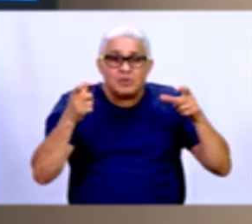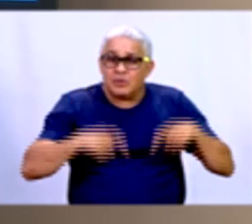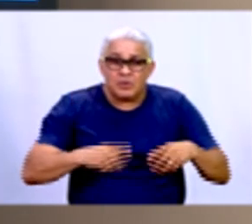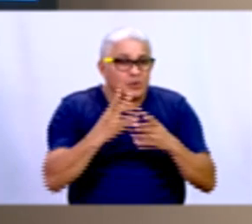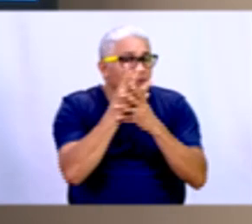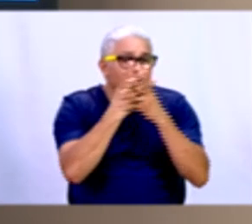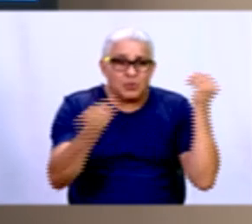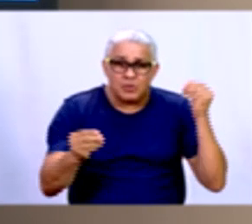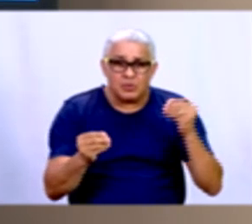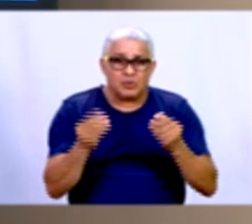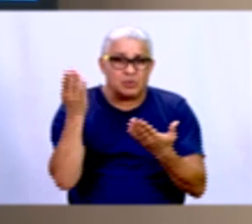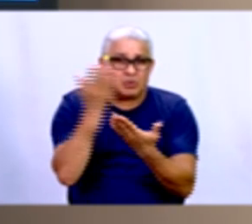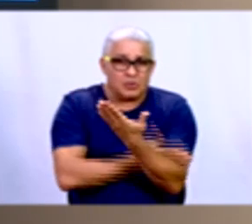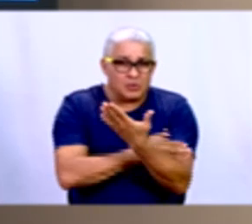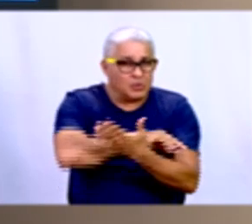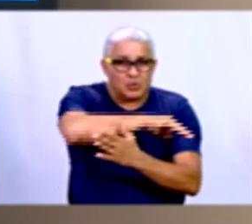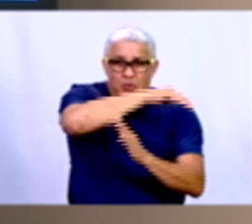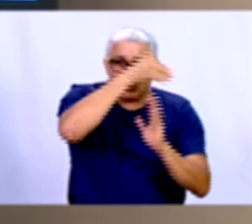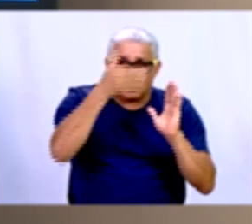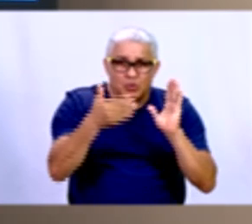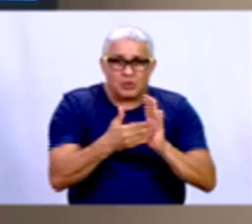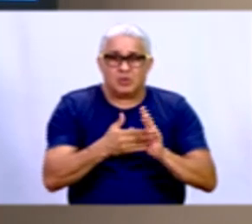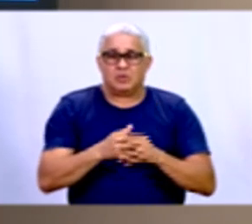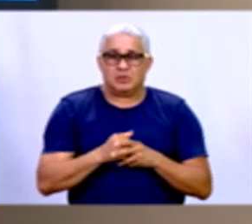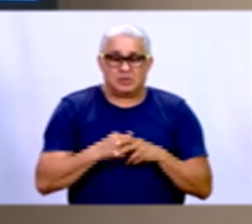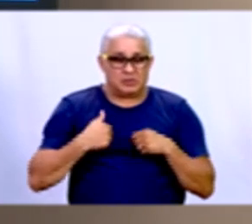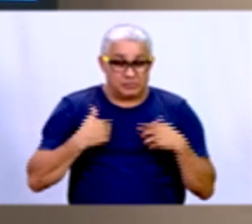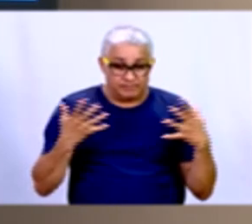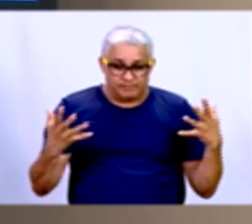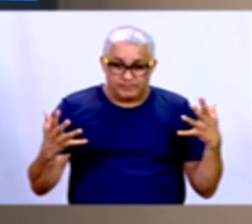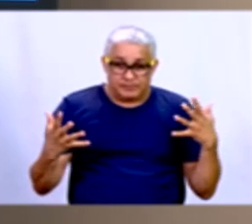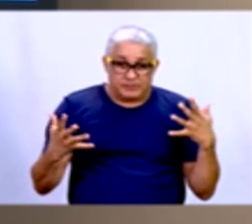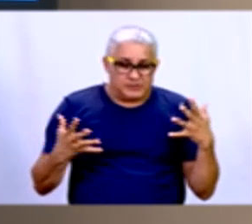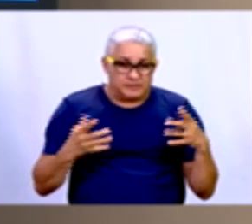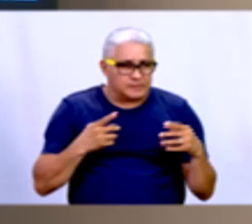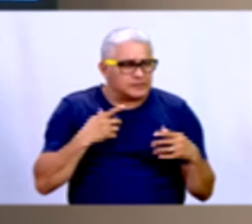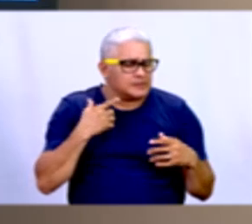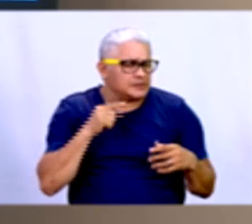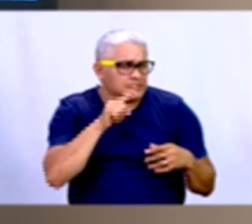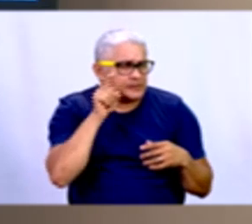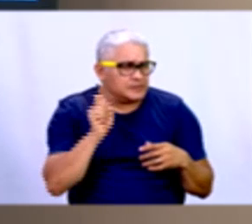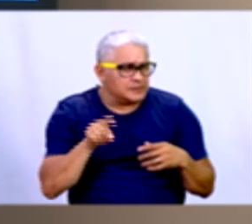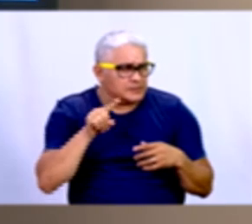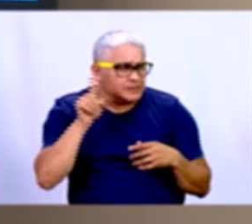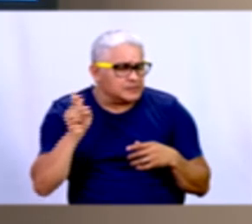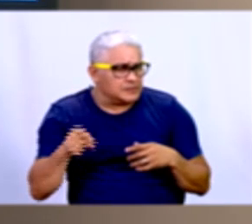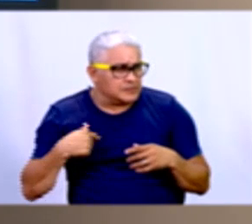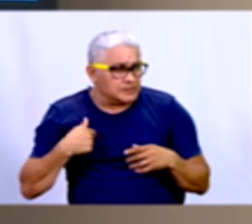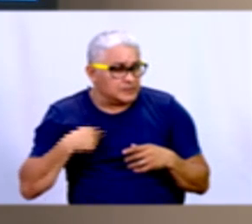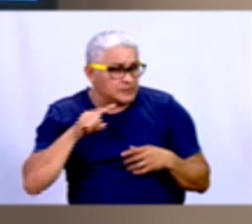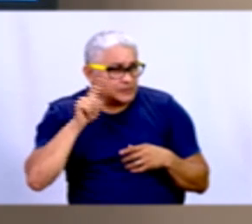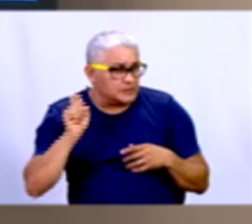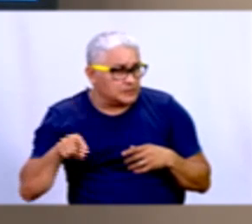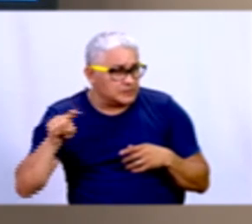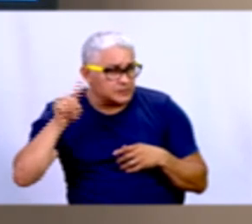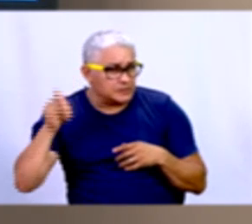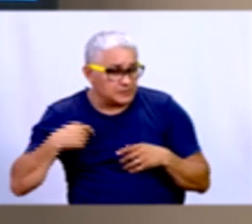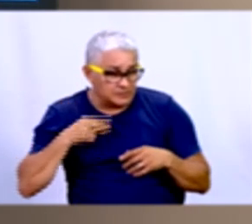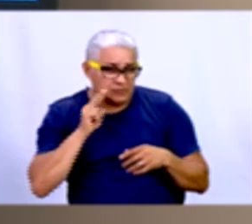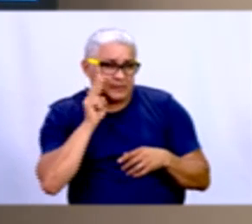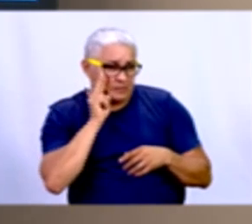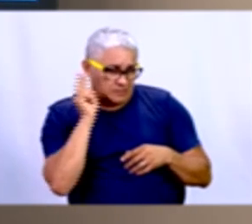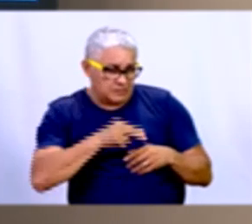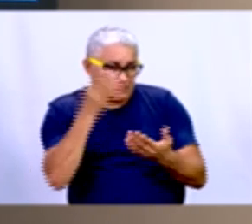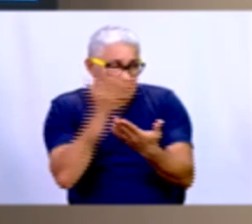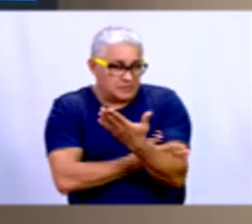sumido, né? Na hora eu fiquei assim meio em dúvida do que estava acontecendo, porque eu via os arquivos, mas